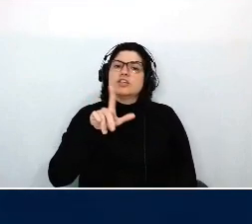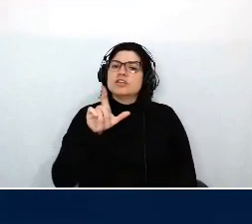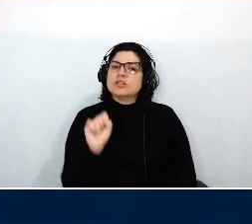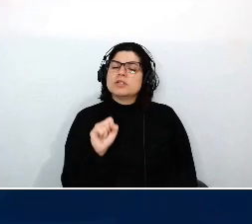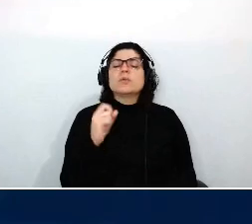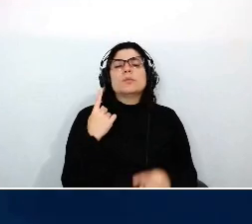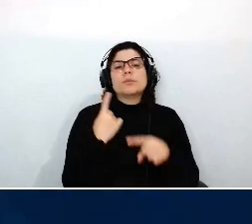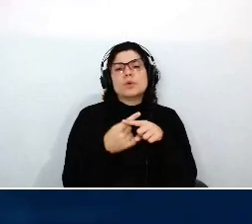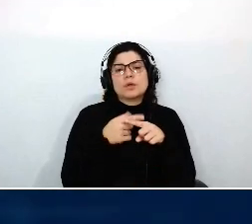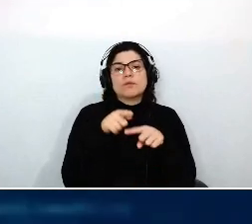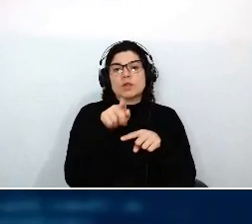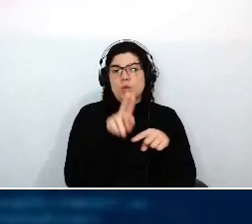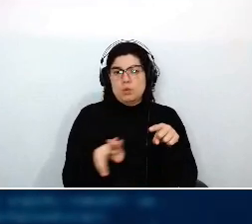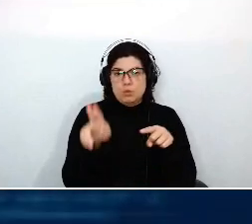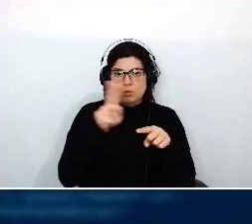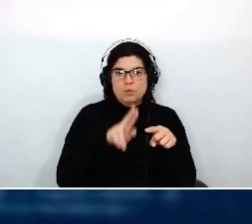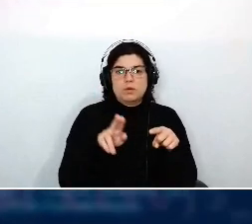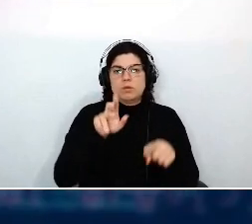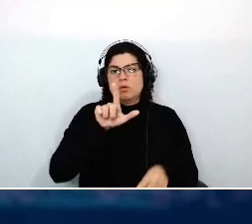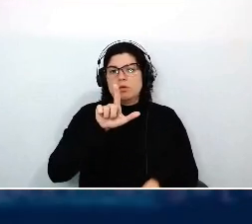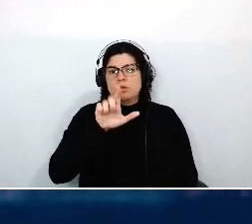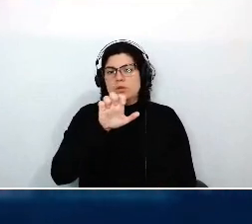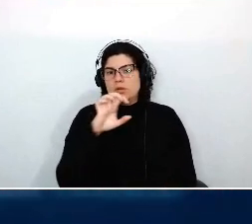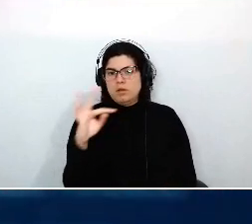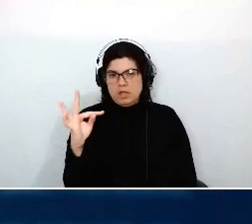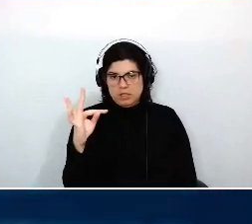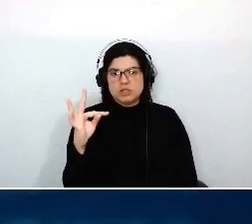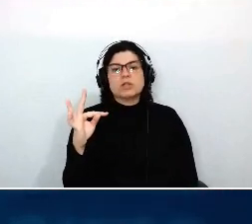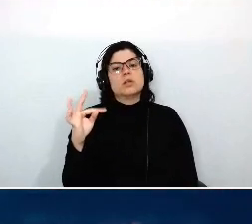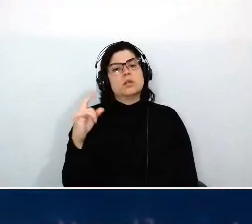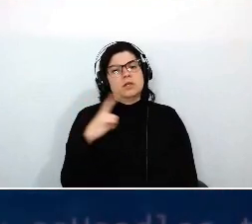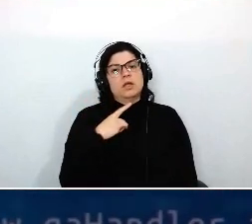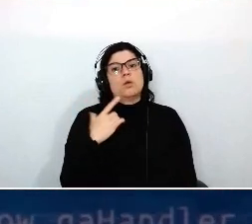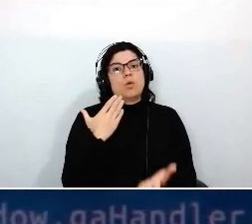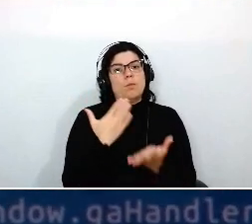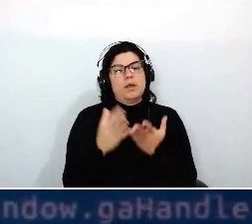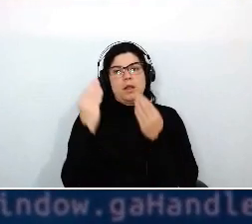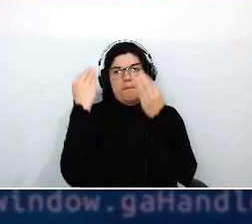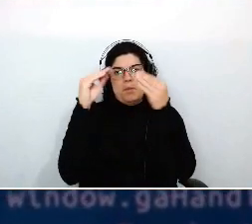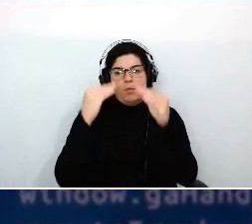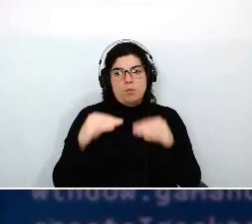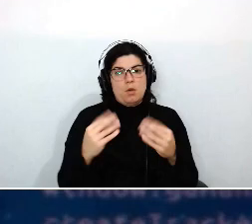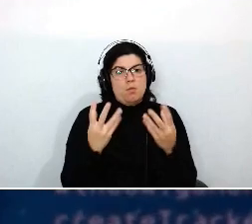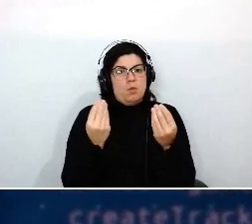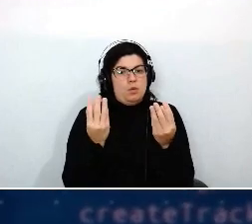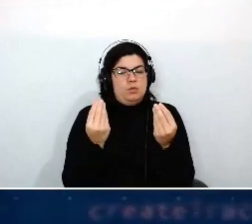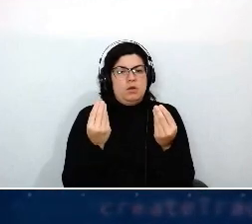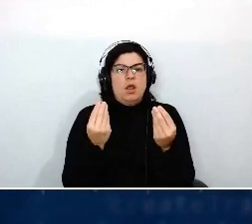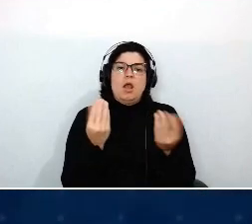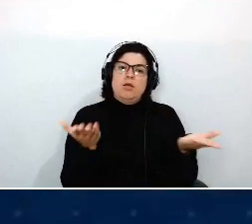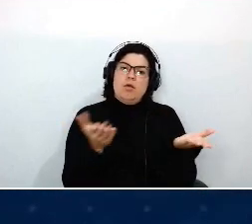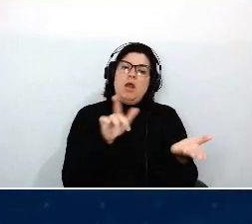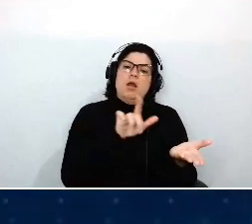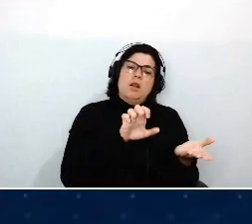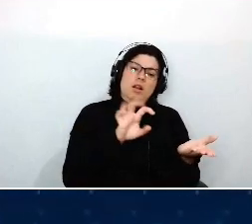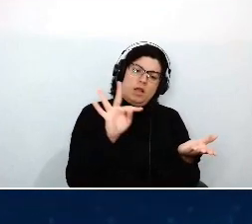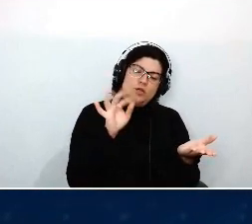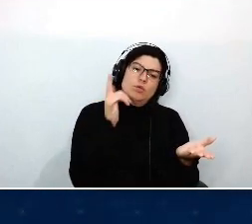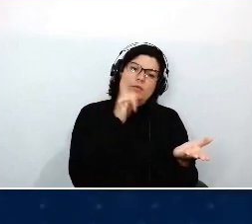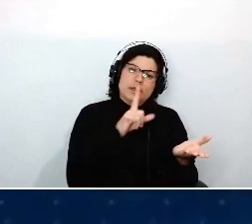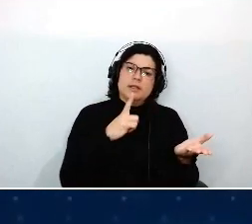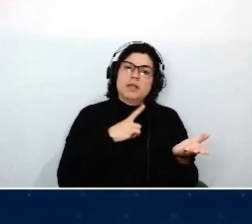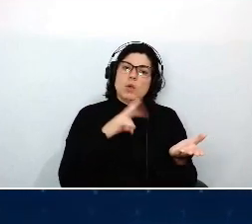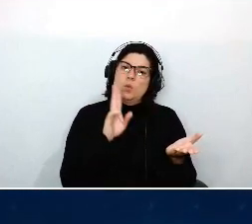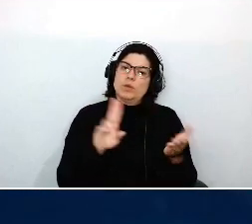ficar pro escopo todo, né? E você começa a poluir o seu escopo global. E com let você consegue ter os seus bindings e usar eles só dentro